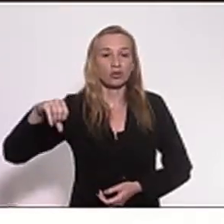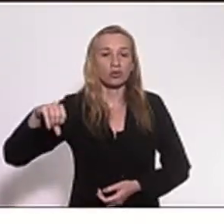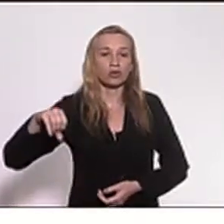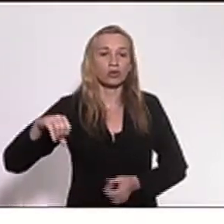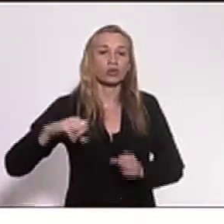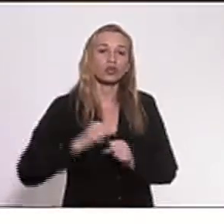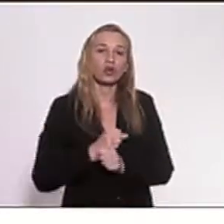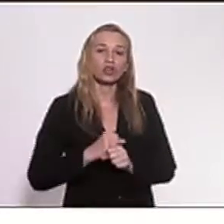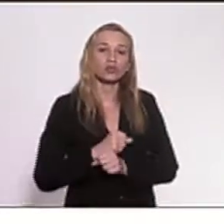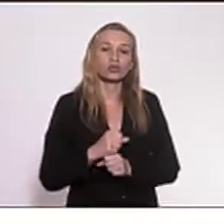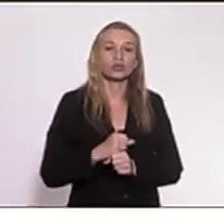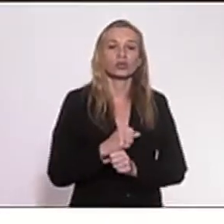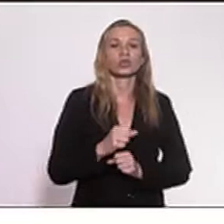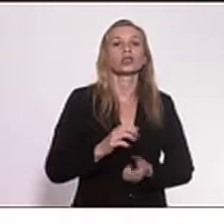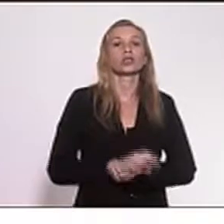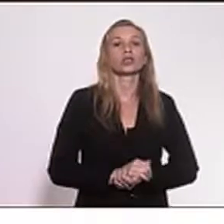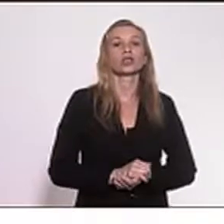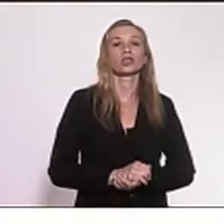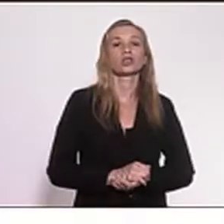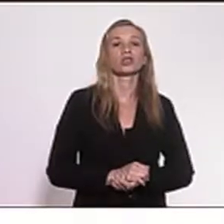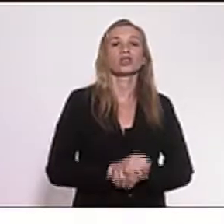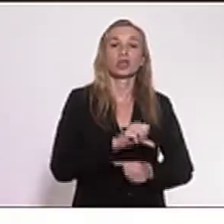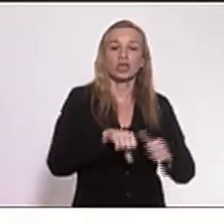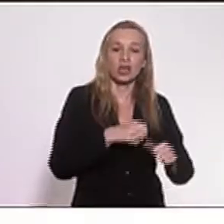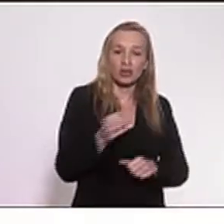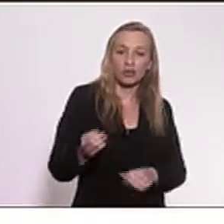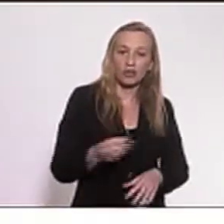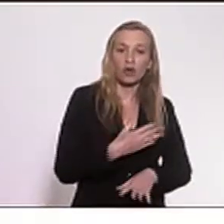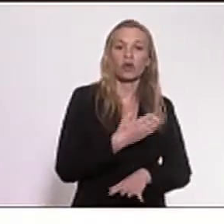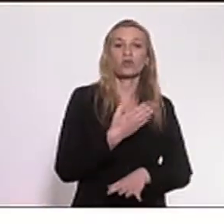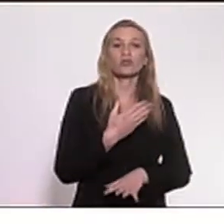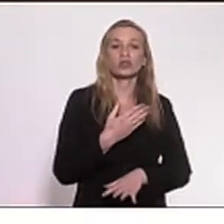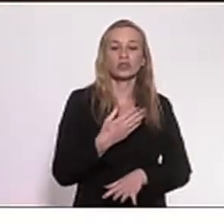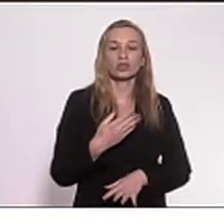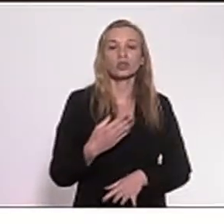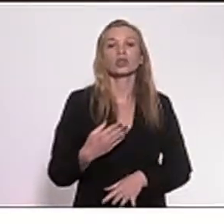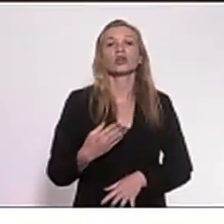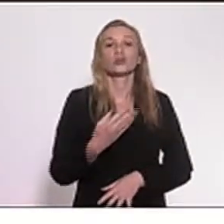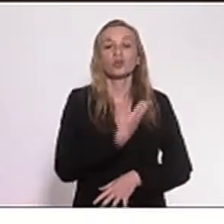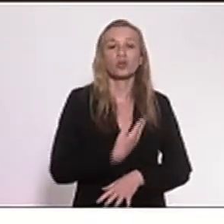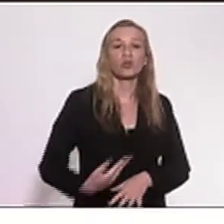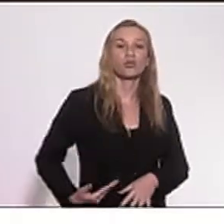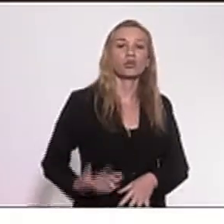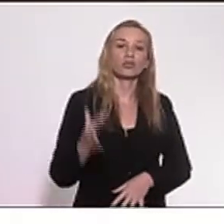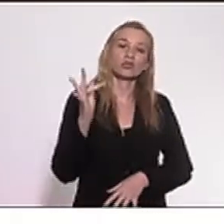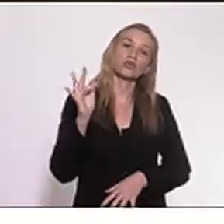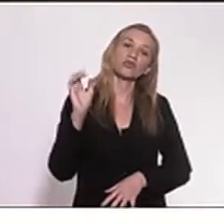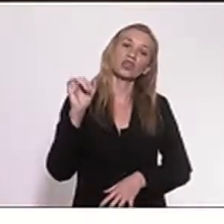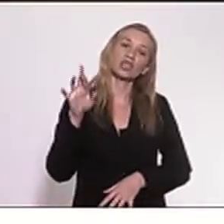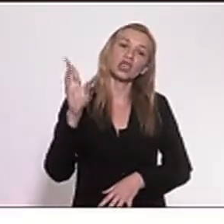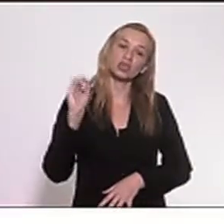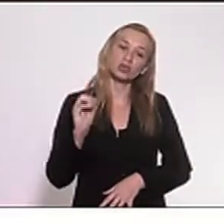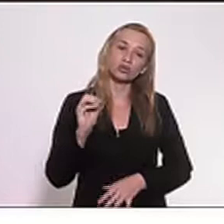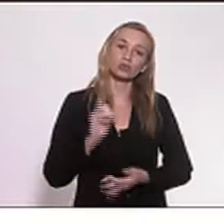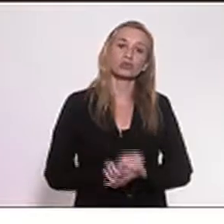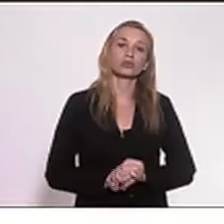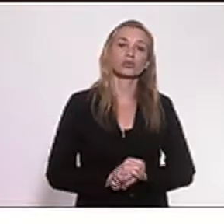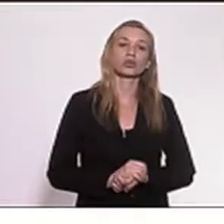no âmbito das reformas promovidas pelo governo Fernando Henrique Cardoso, buscando promover um ajuste